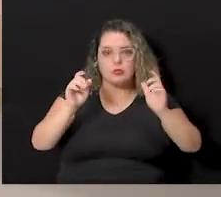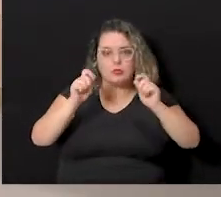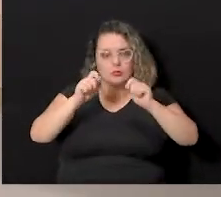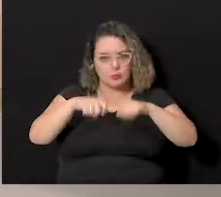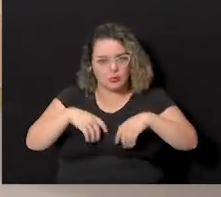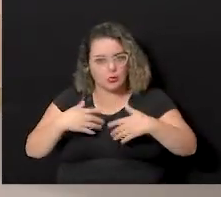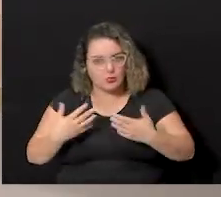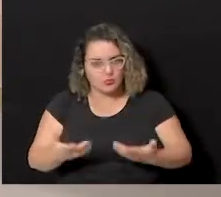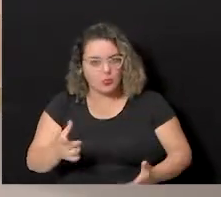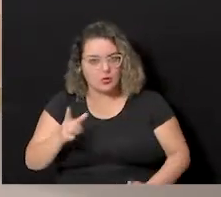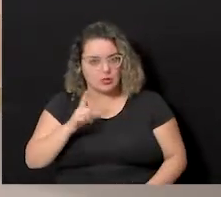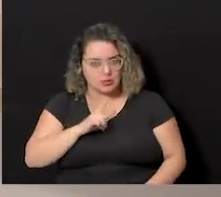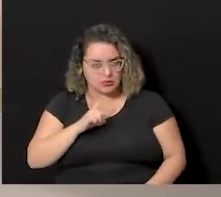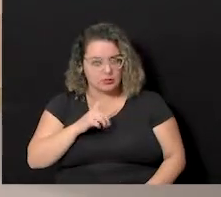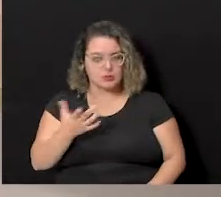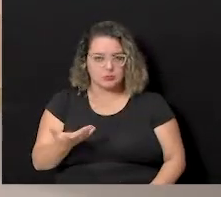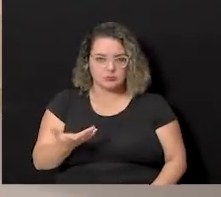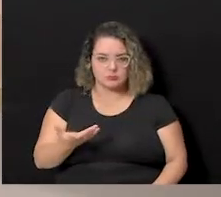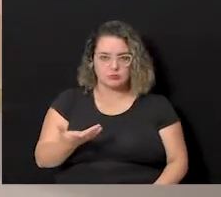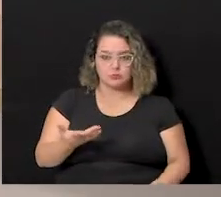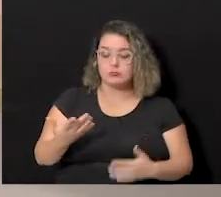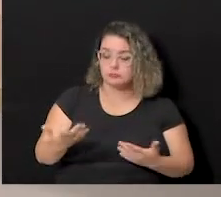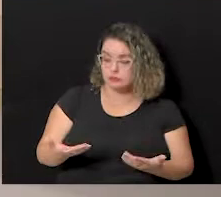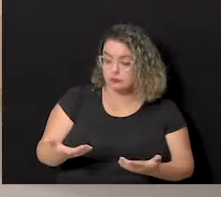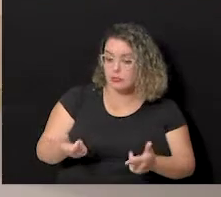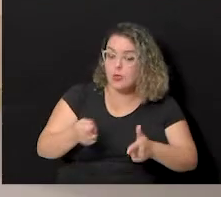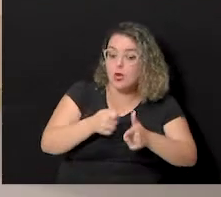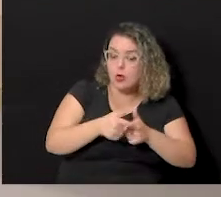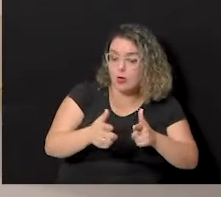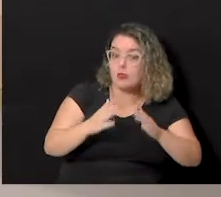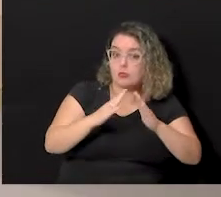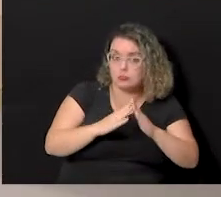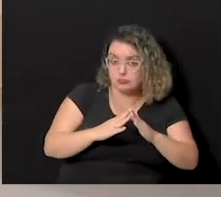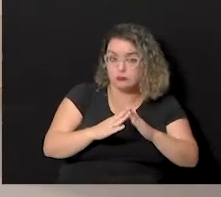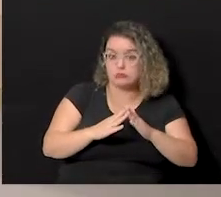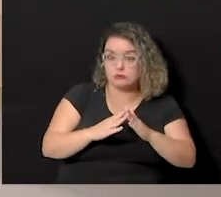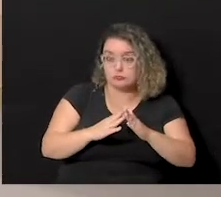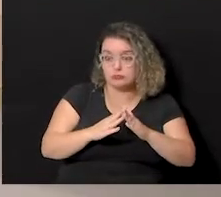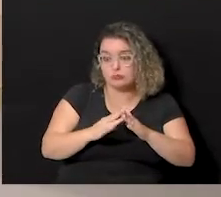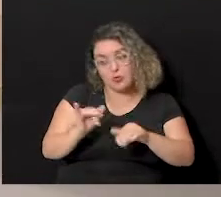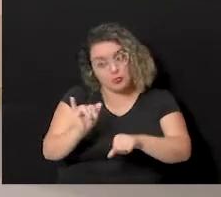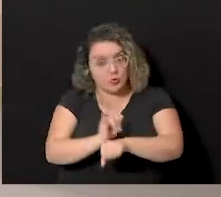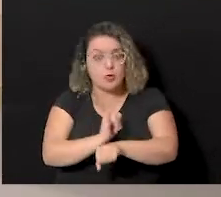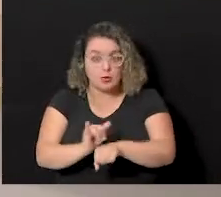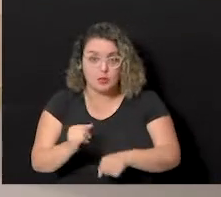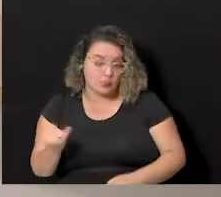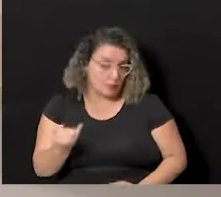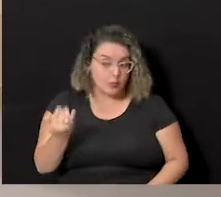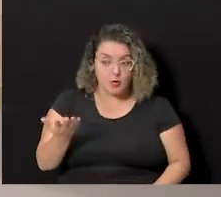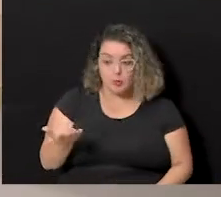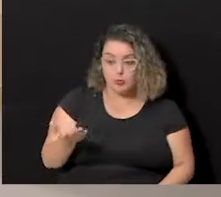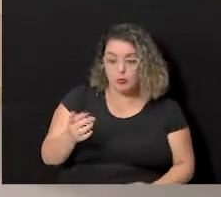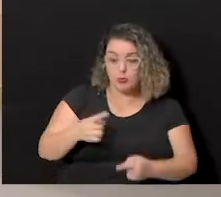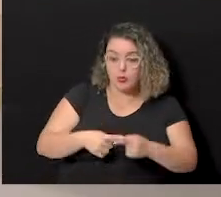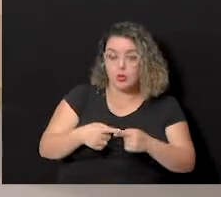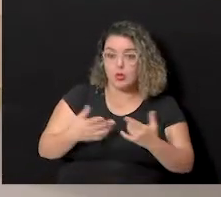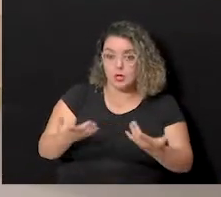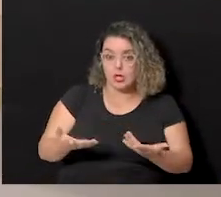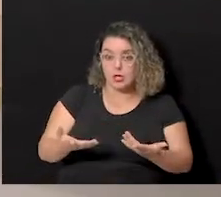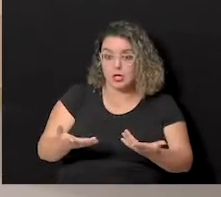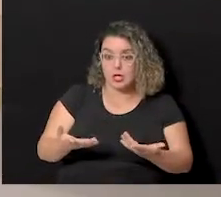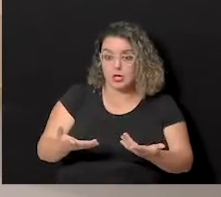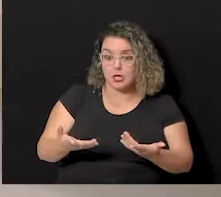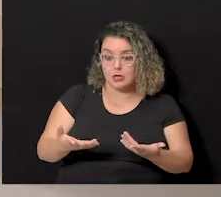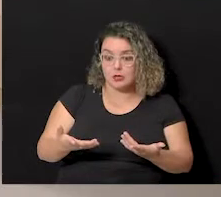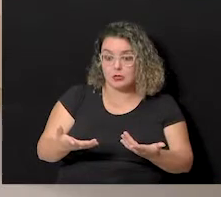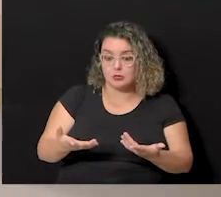as possibilidades que você tem. Essa de alugar mobiliado é uma alternativa bem interessante, né? Porque